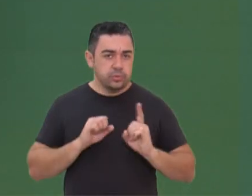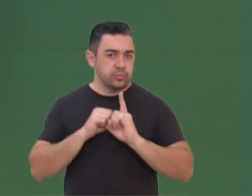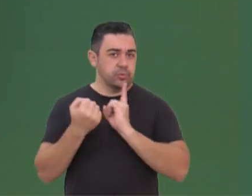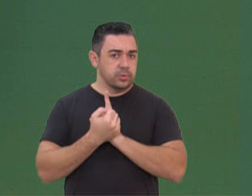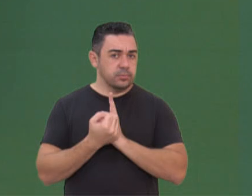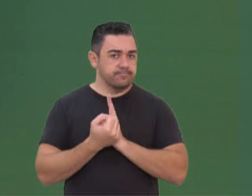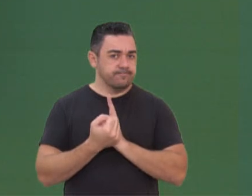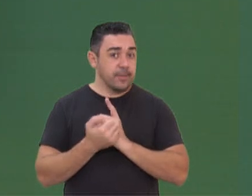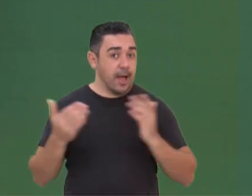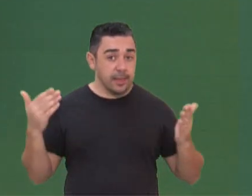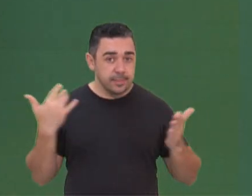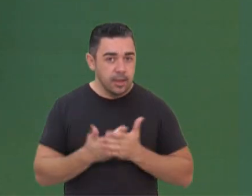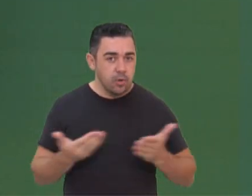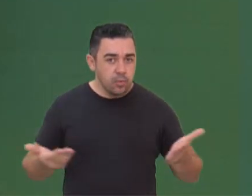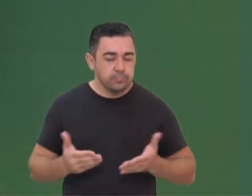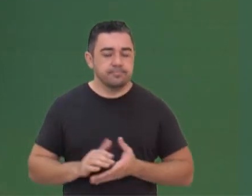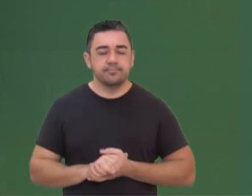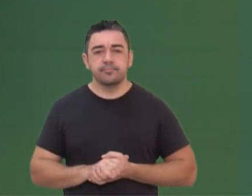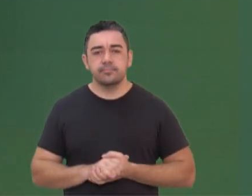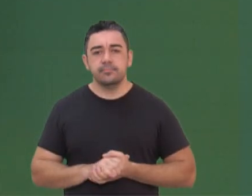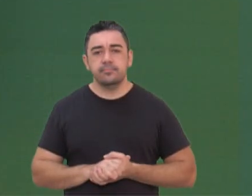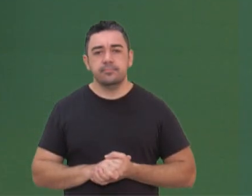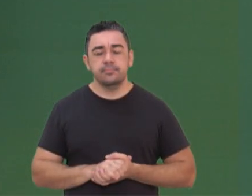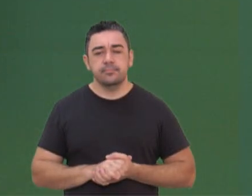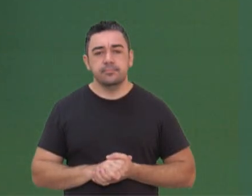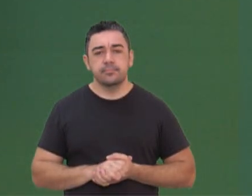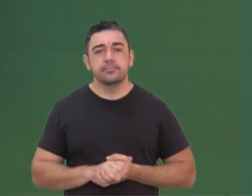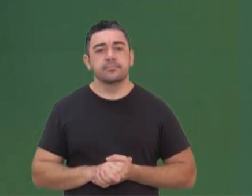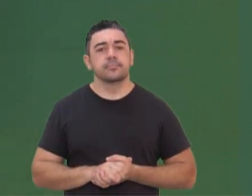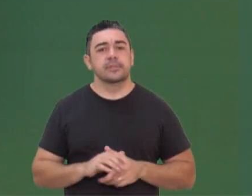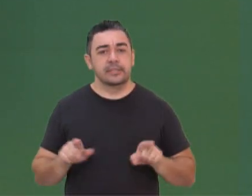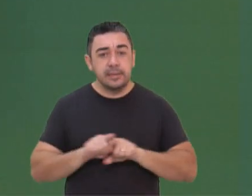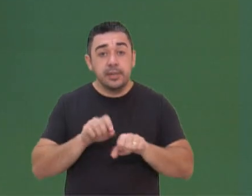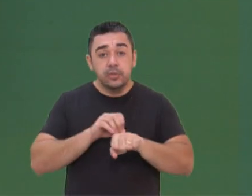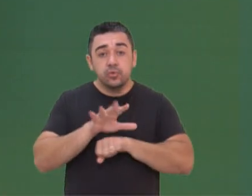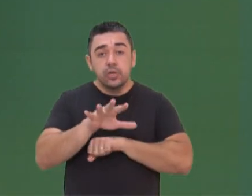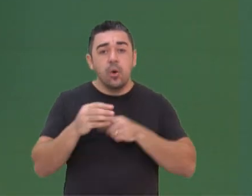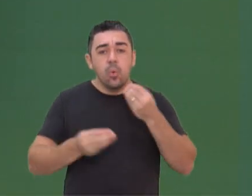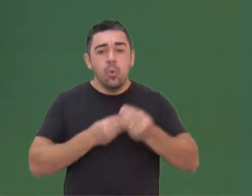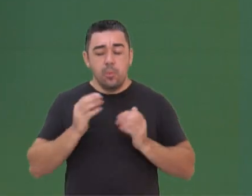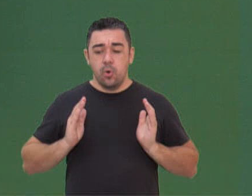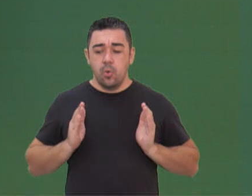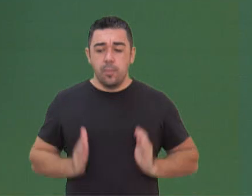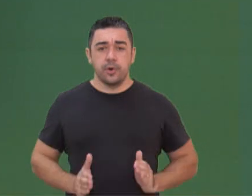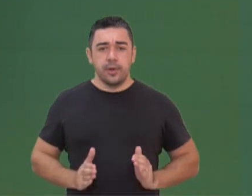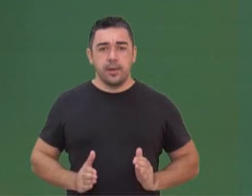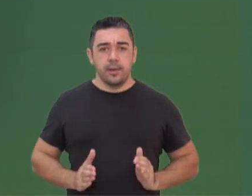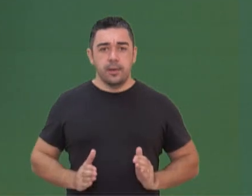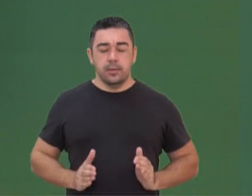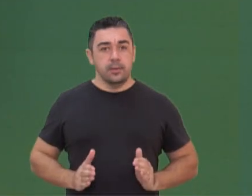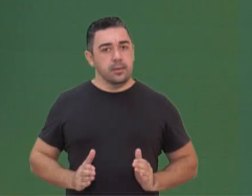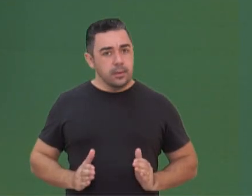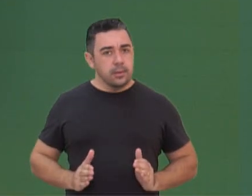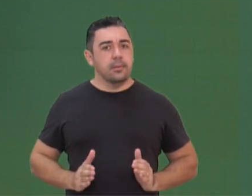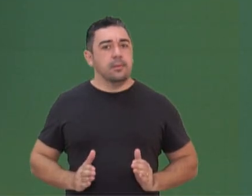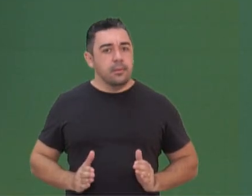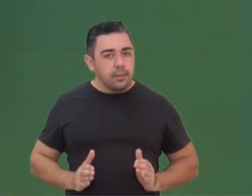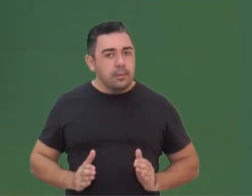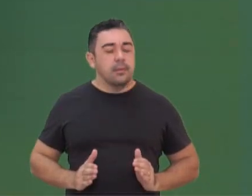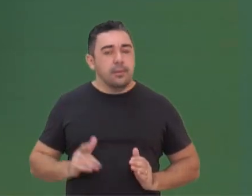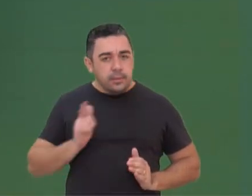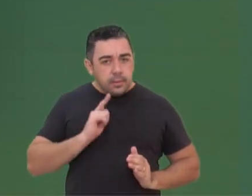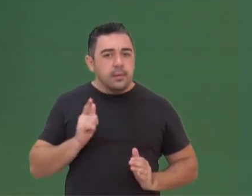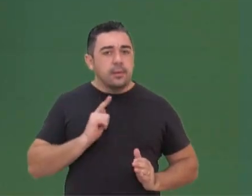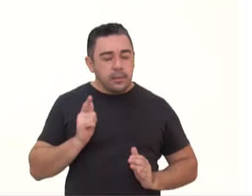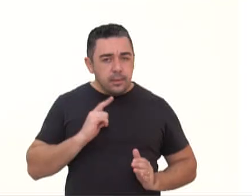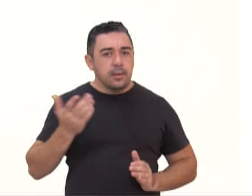sociedade. Ainda hoje. Ainda, sugestões de comportamentos. Esse é um tema clássico desses jornais aí